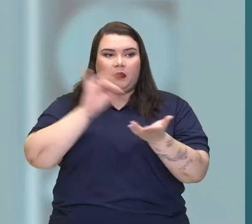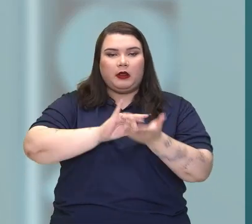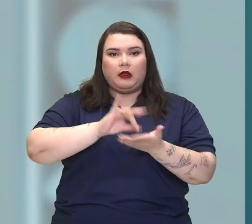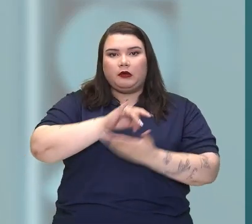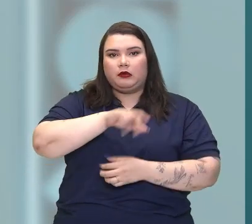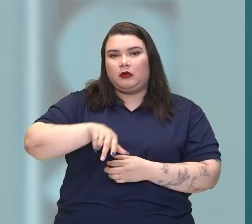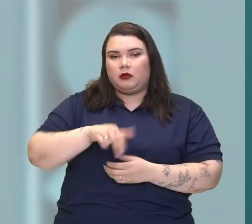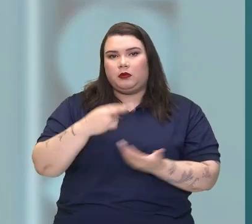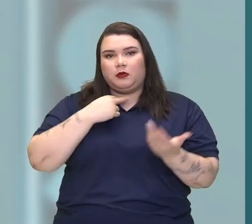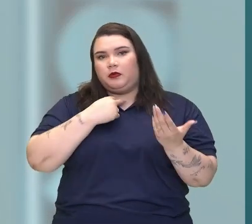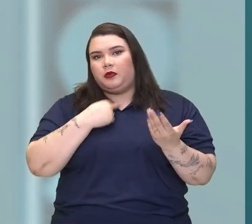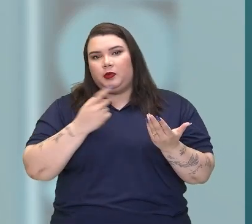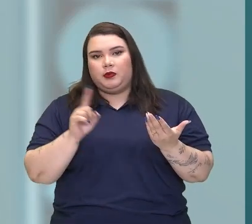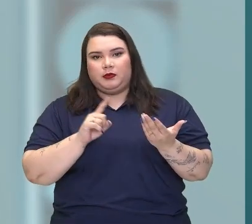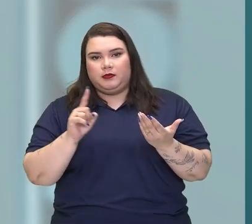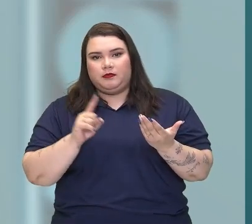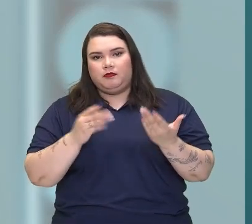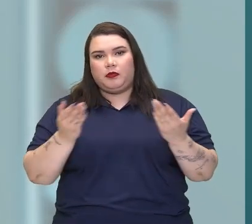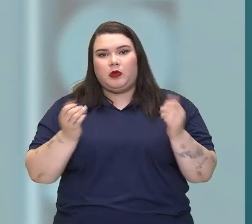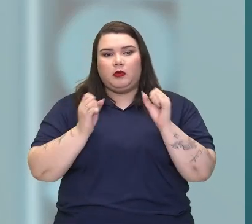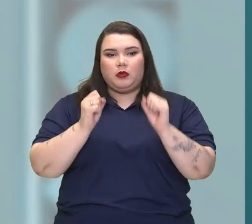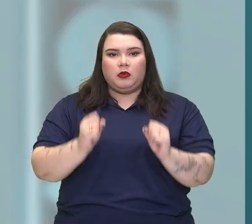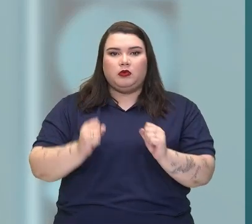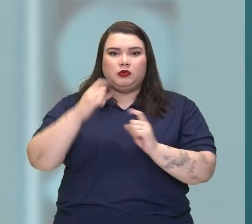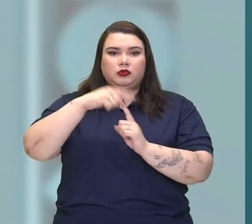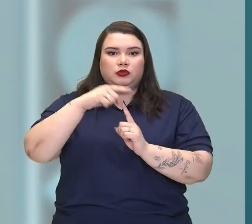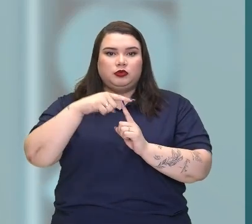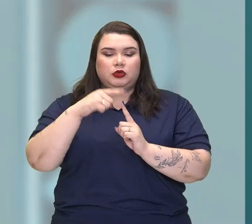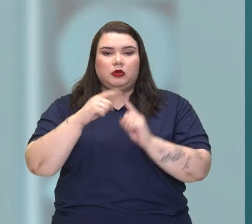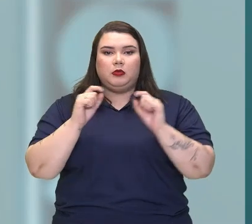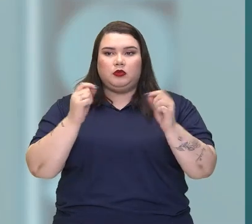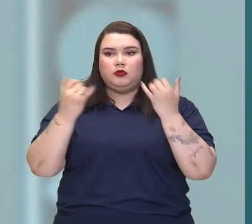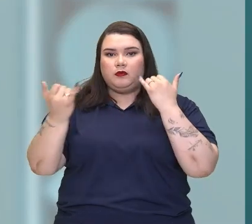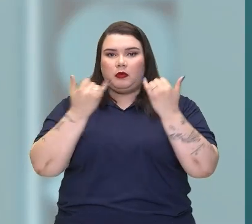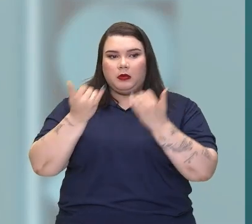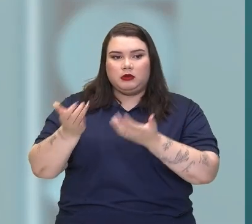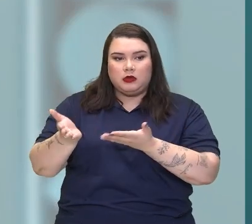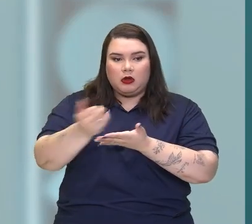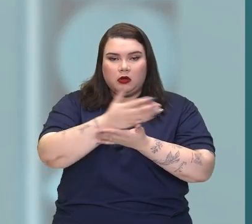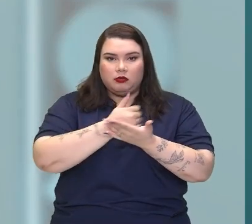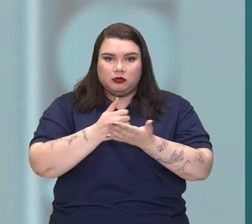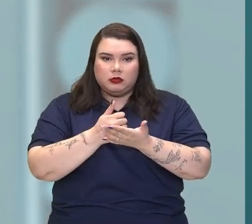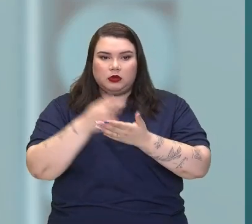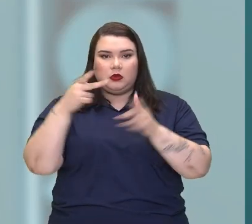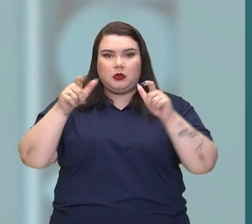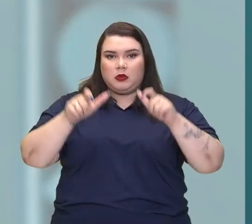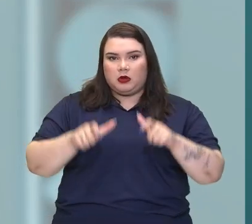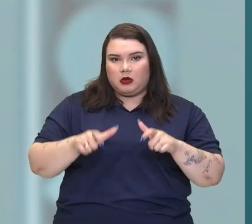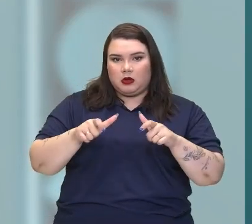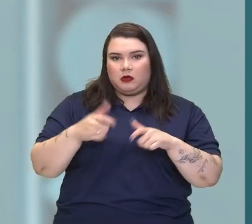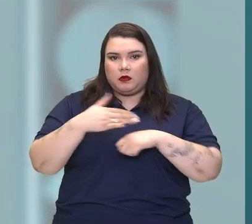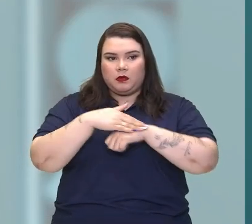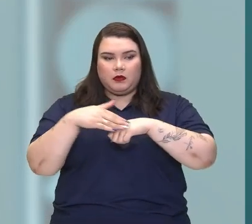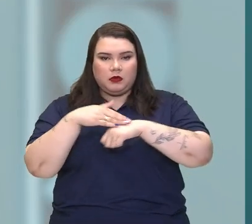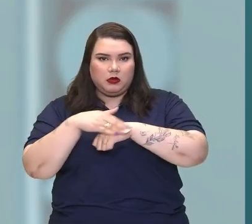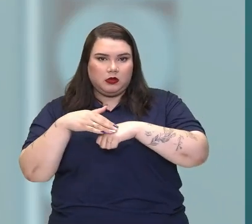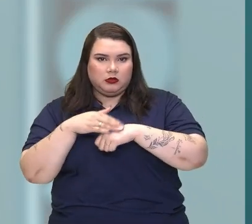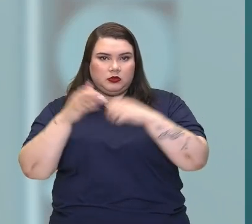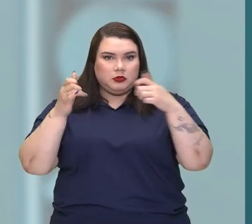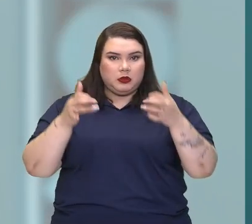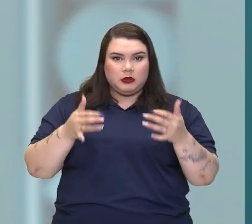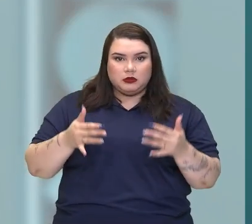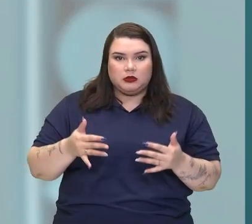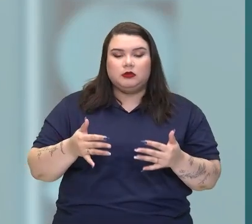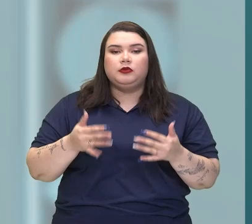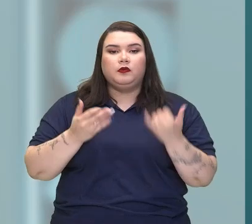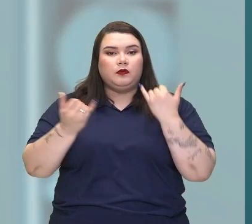precisa. Pode ser tanto essas evidências que foram colhidas diretamente na aldeia, com essas conversas, com esses relatos, com